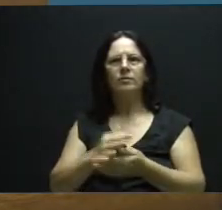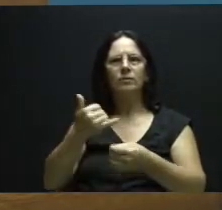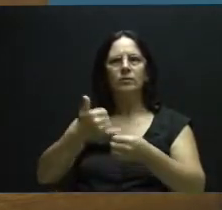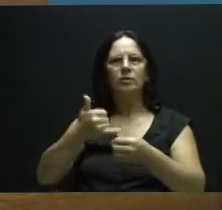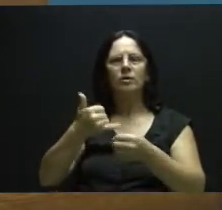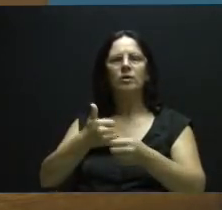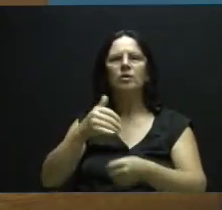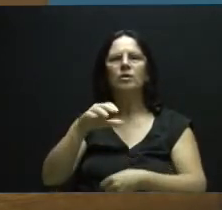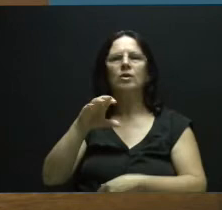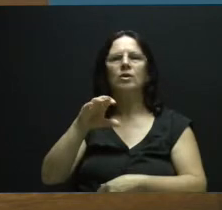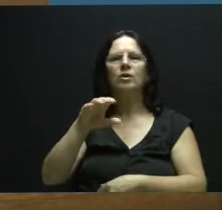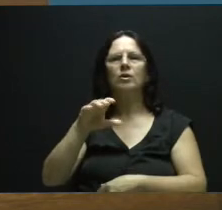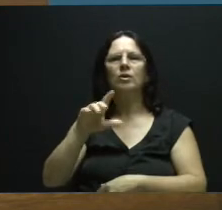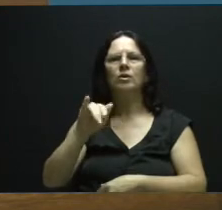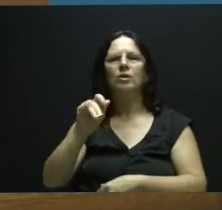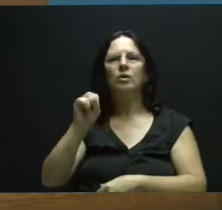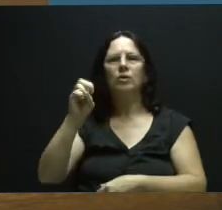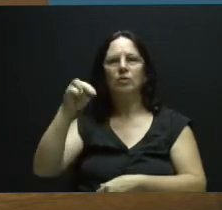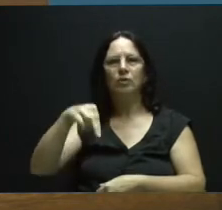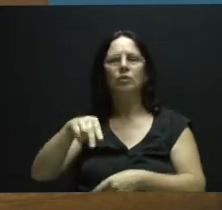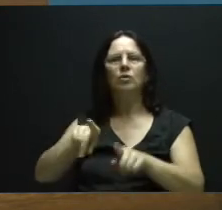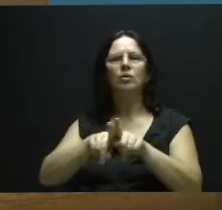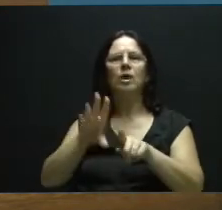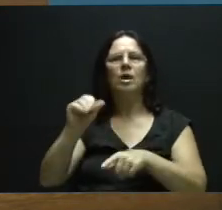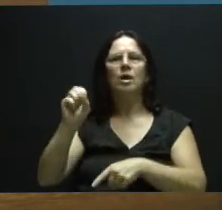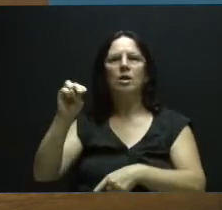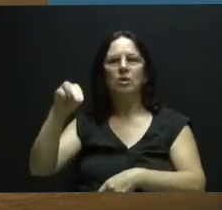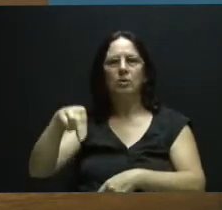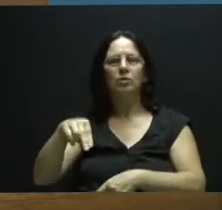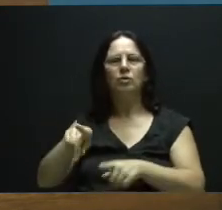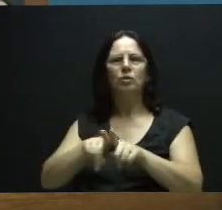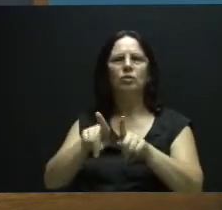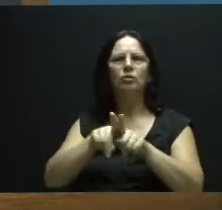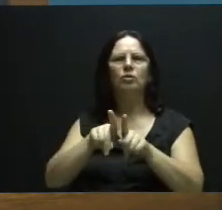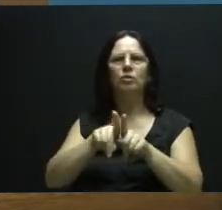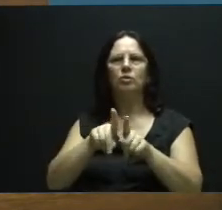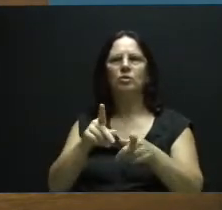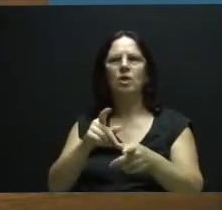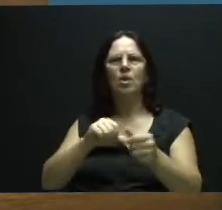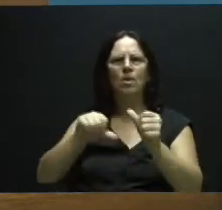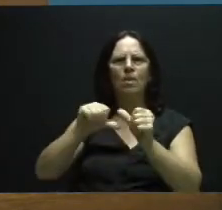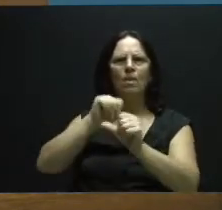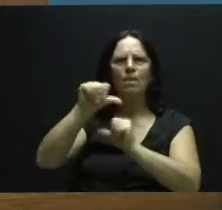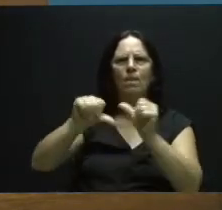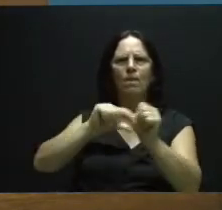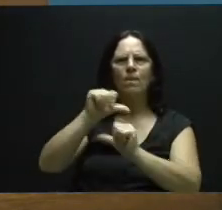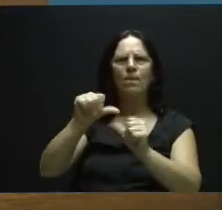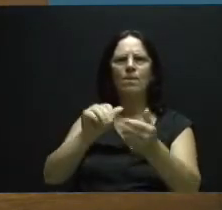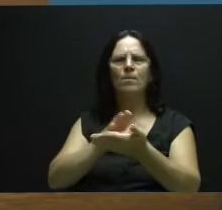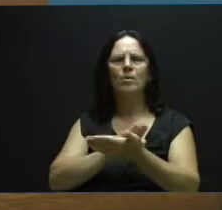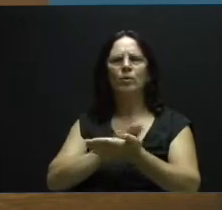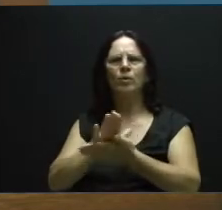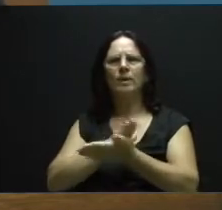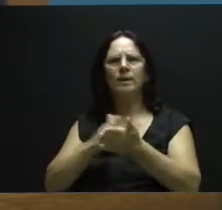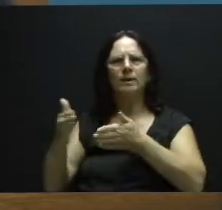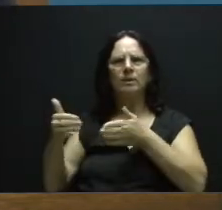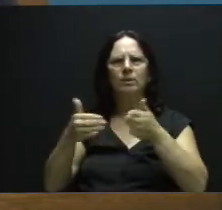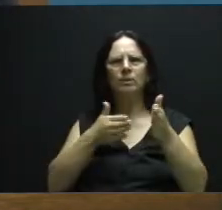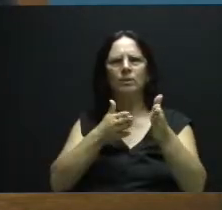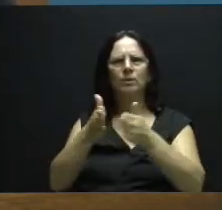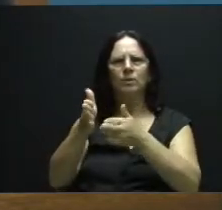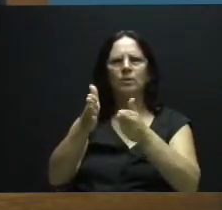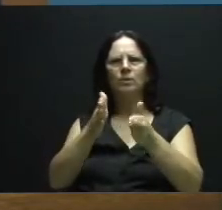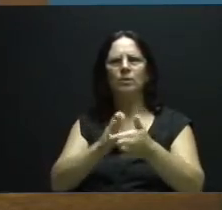mudou a logística junto ao supermercado crio mas também queria puxar a orelha dele porque não mudou nada no trajeto do